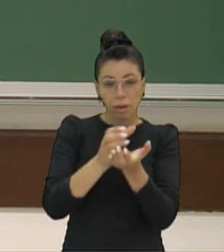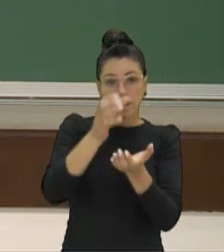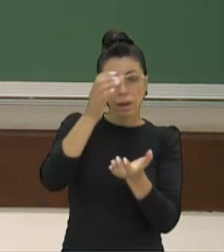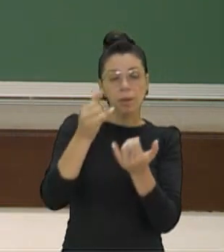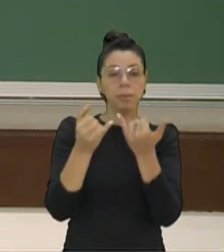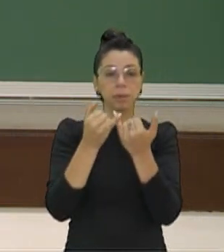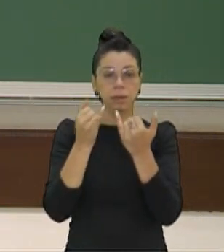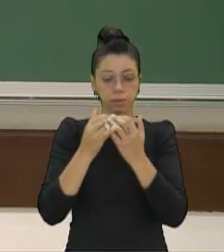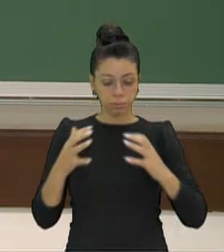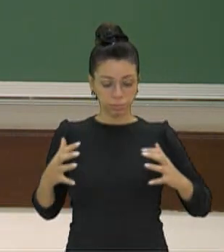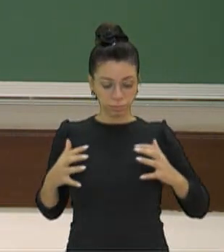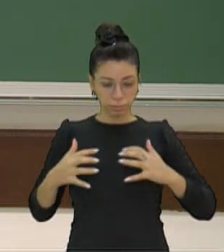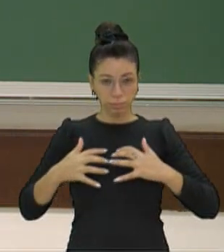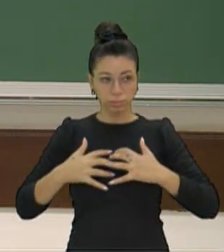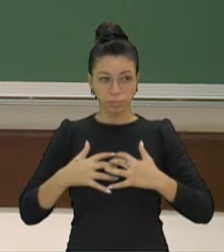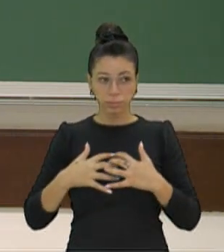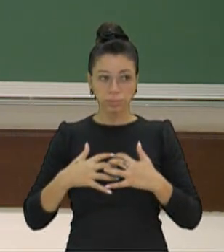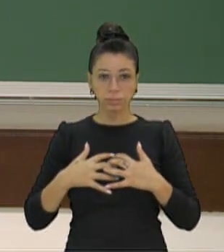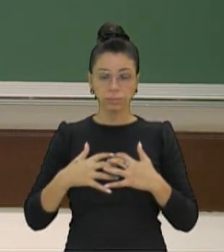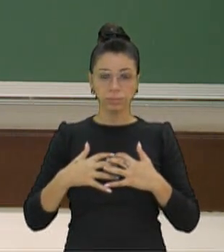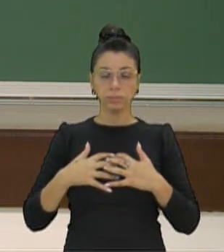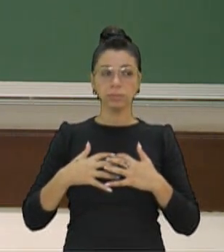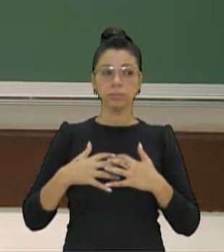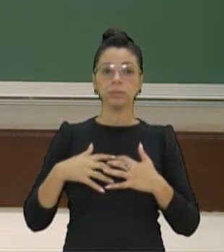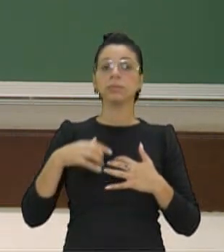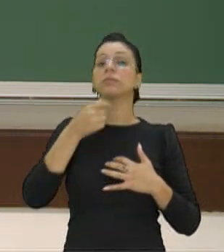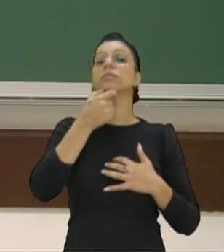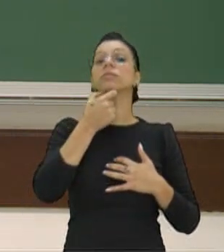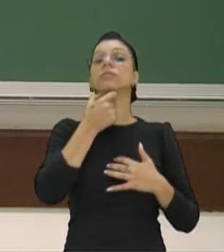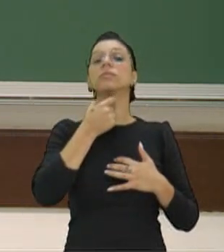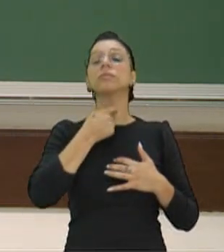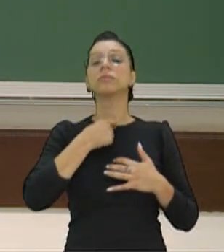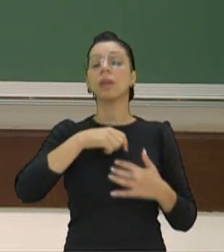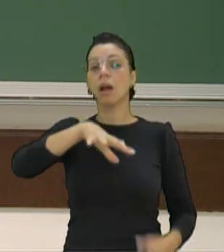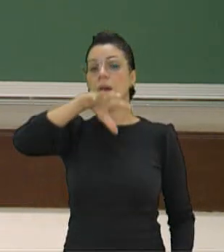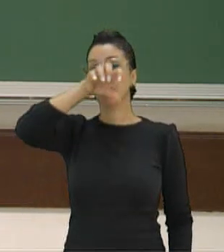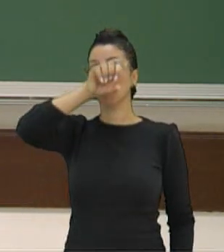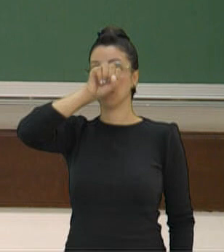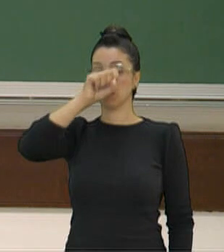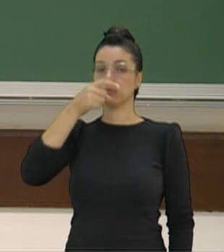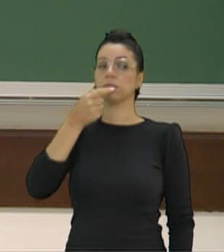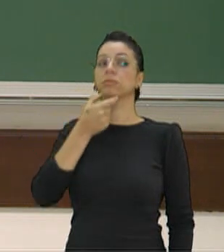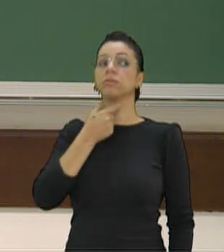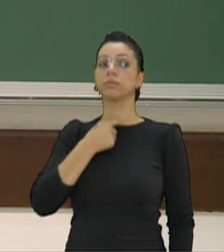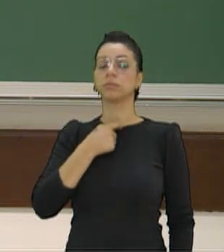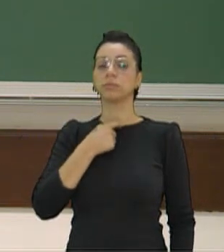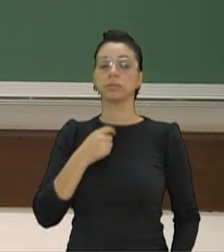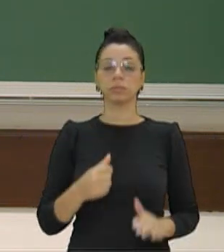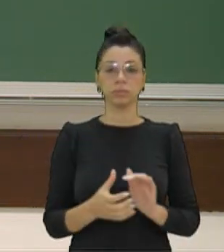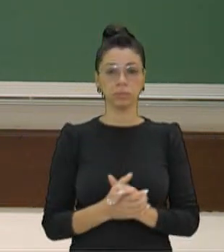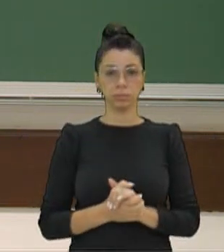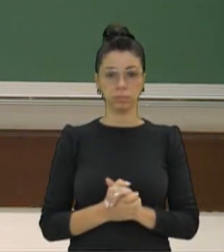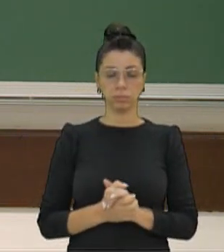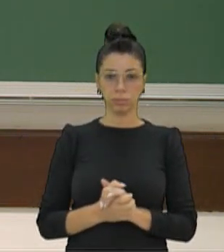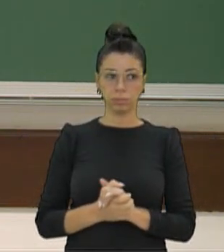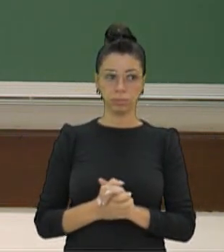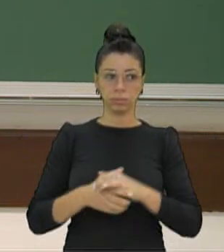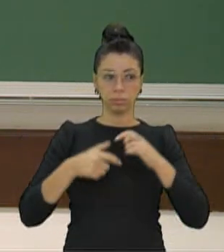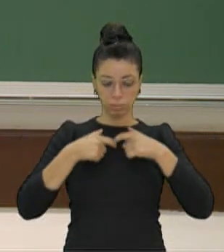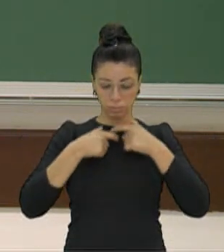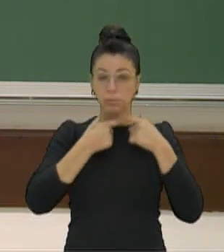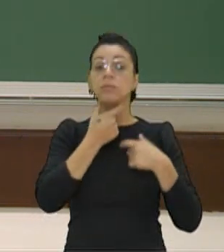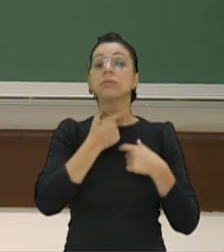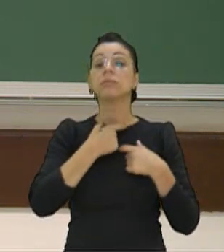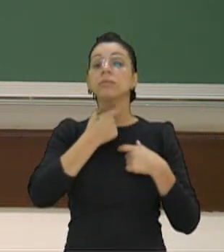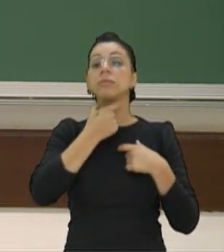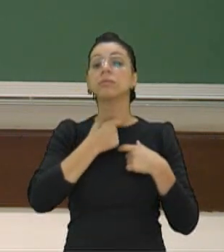essa região, como se fossem as cavidades nasais, né, onde acontece a entrada do ar, o tubinho, a nossa traqueia, né, por